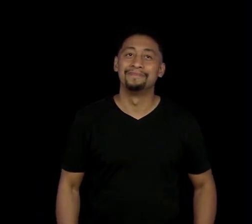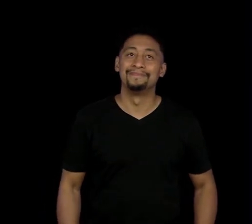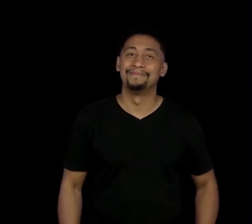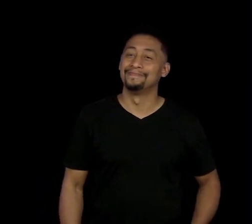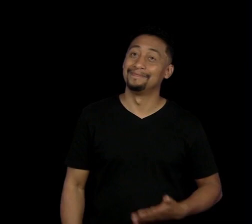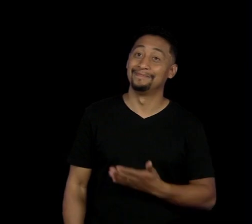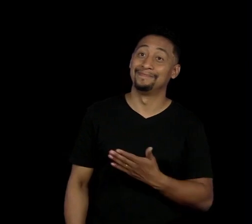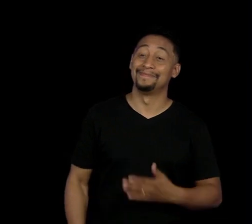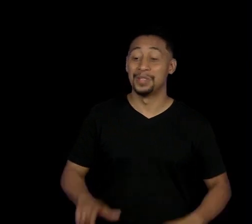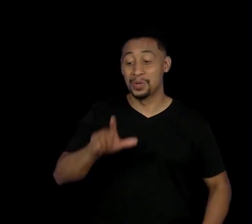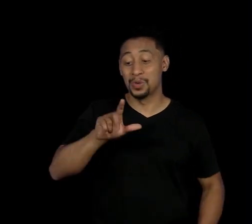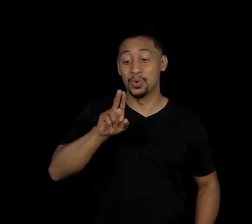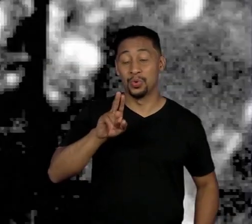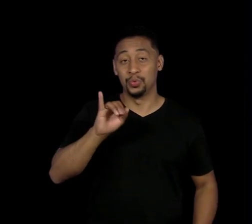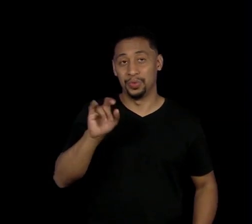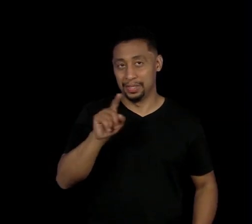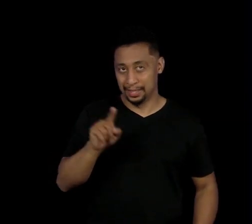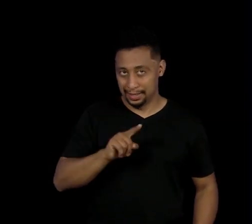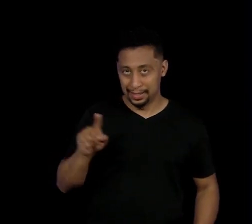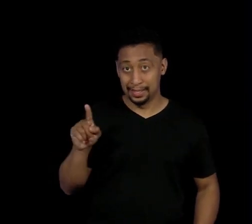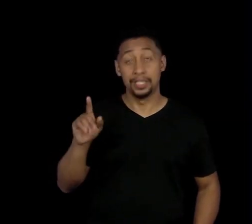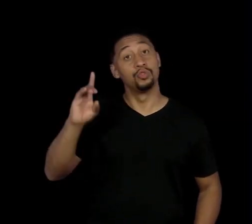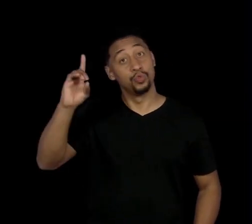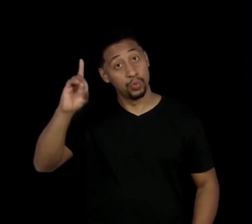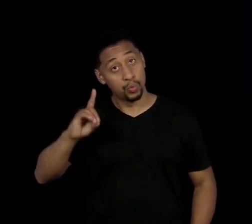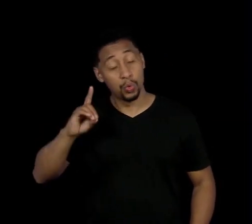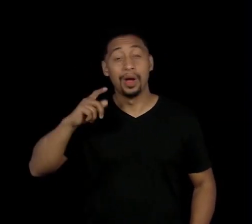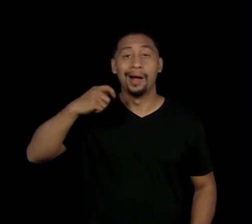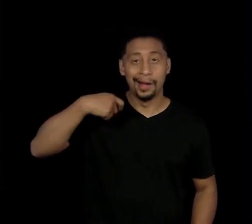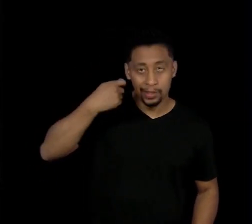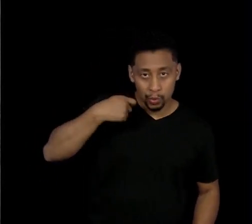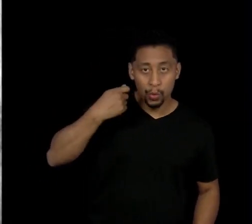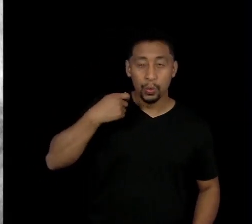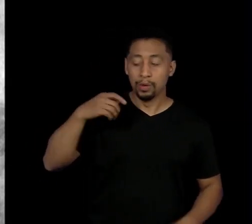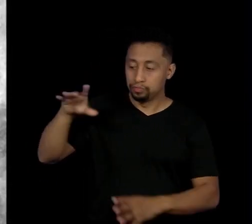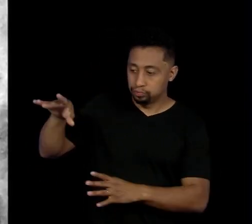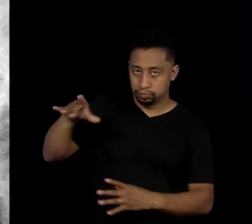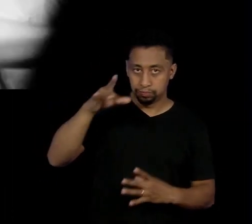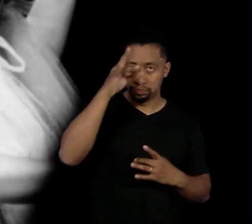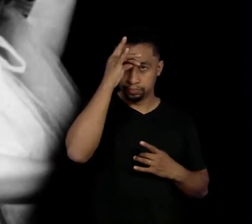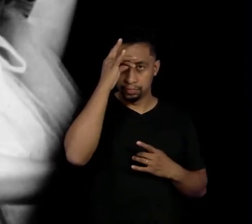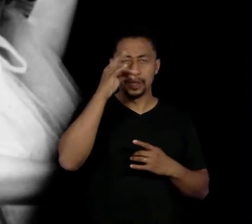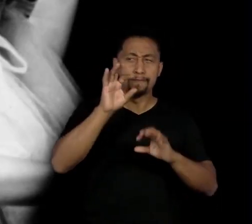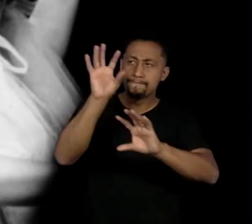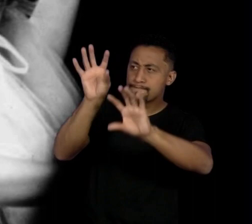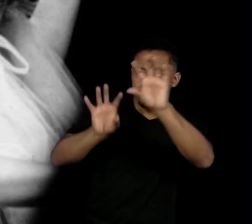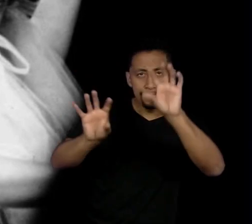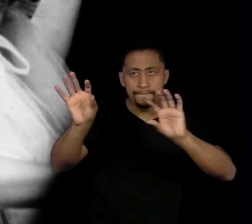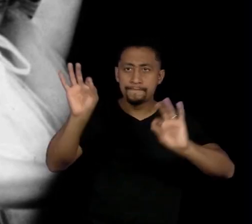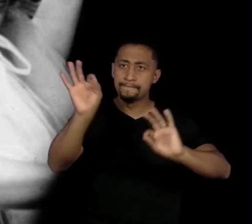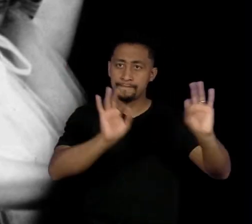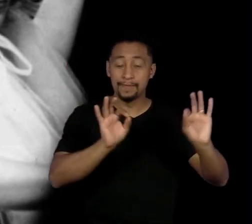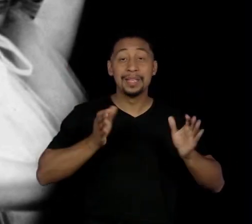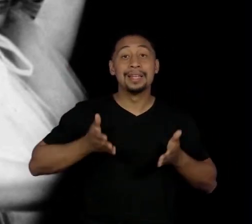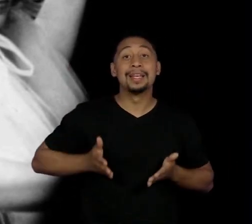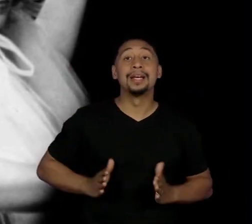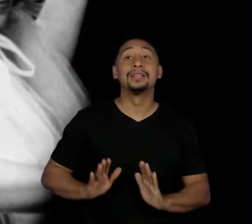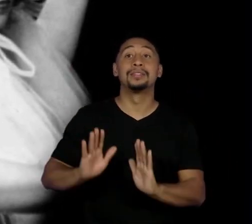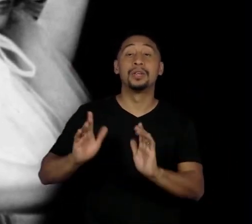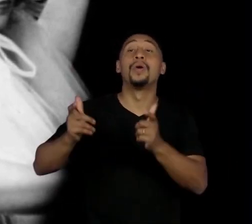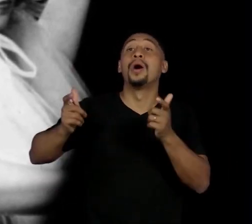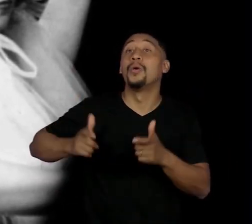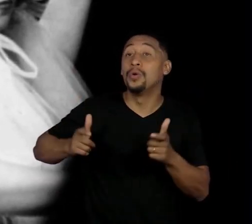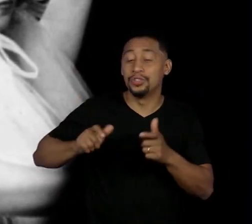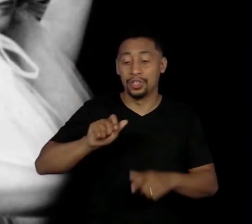Luiz Antônio Martinez Correia, diretor, ator, tradutor e cenógrafo, nasceu em Araraquara, interior de São